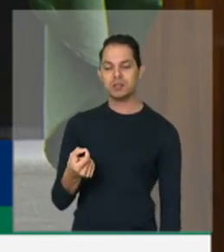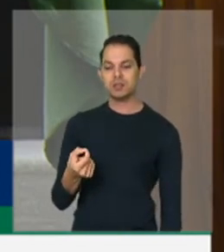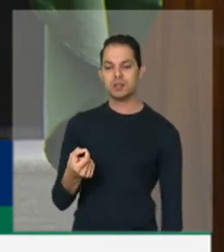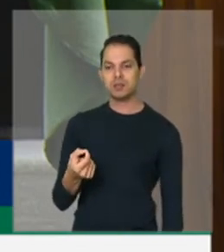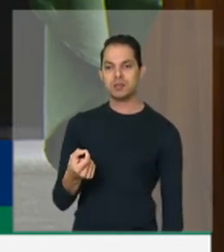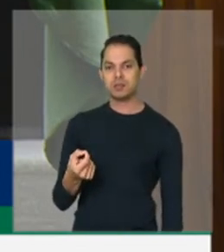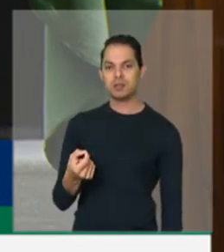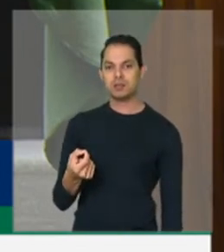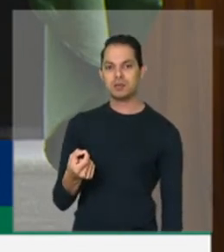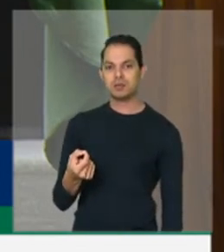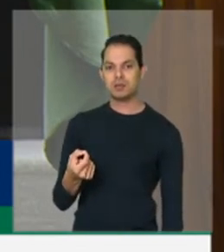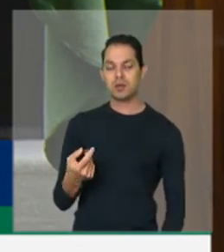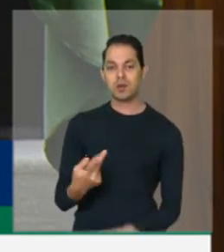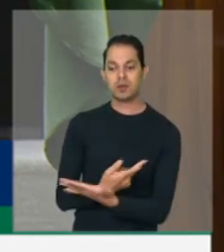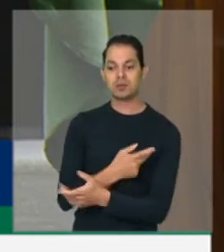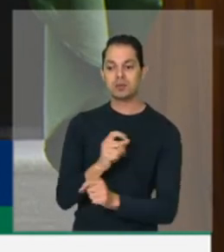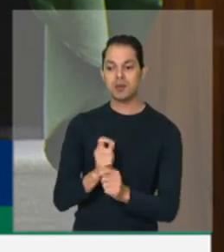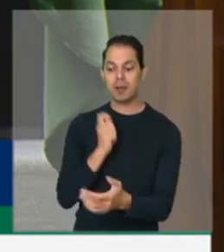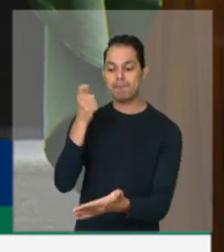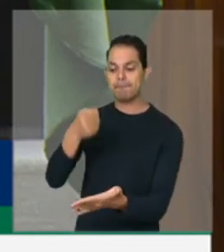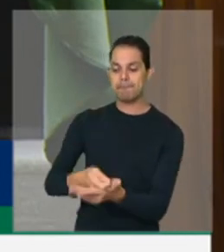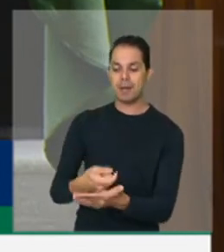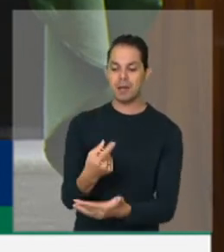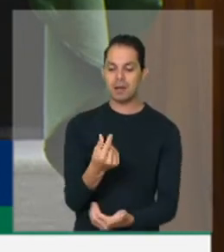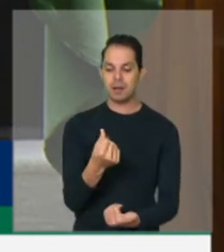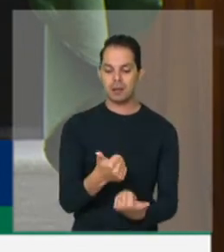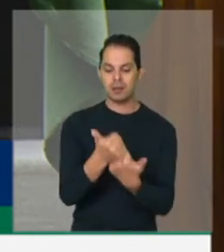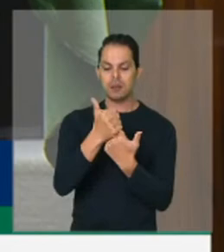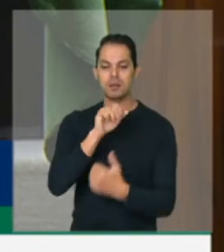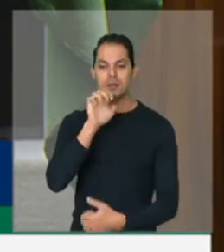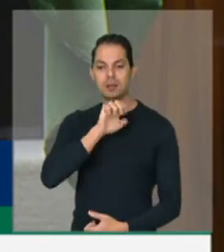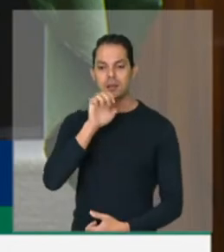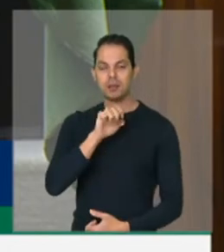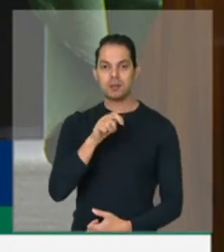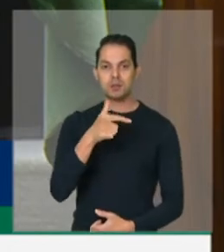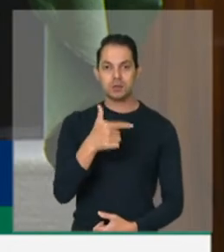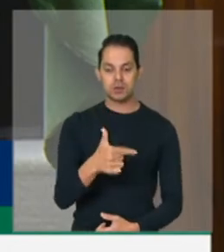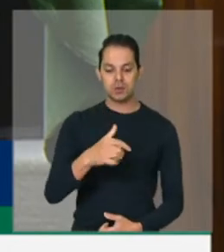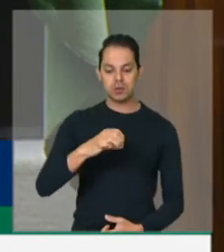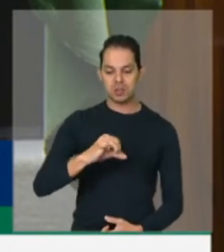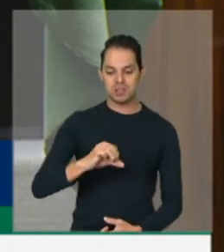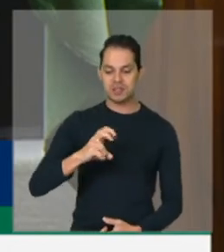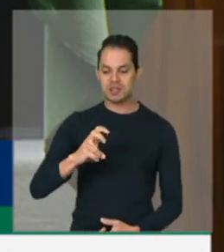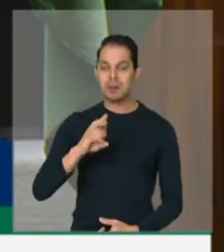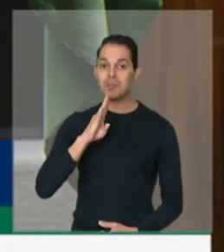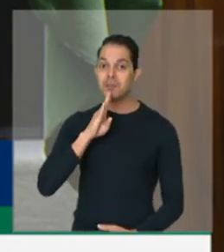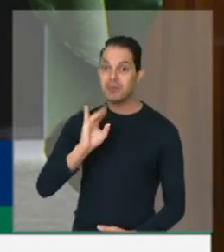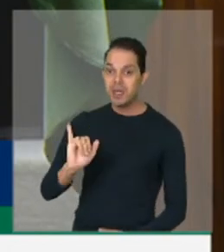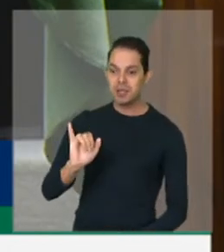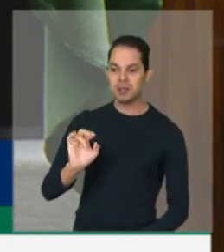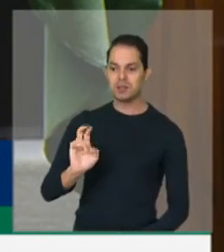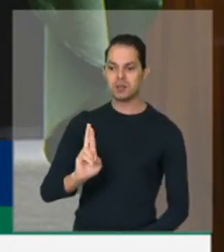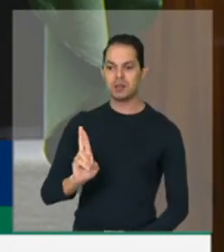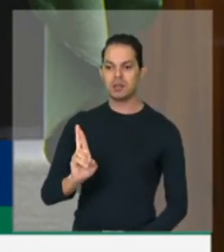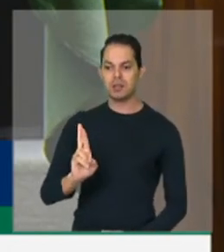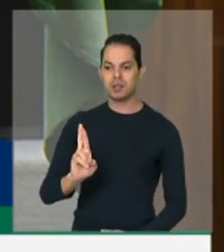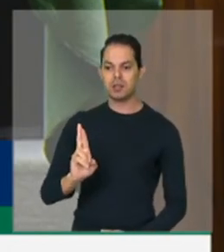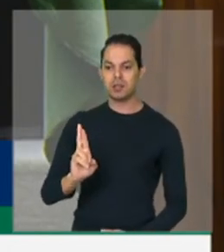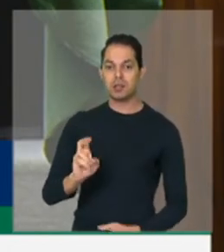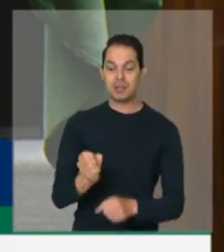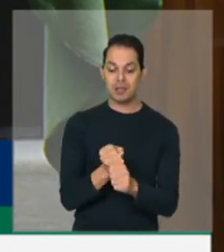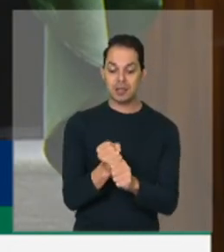parlamentares, foi pago de auxílio emergencial 295 bilhões. Esse